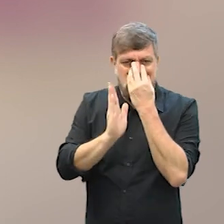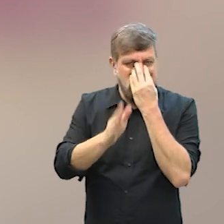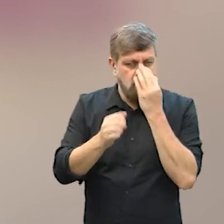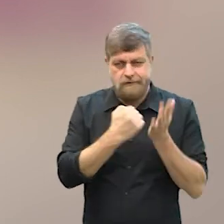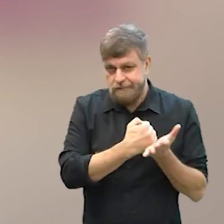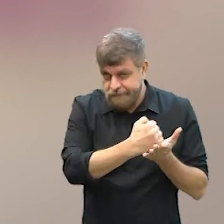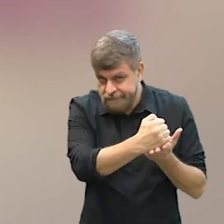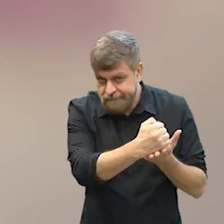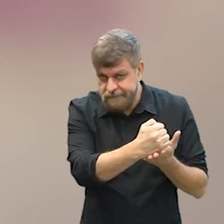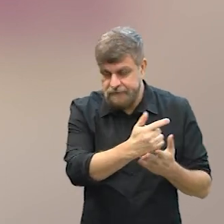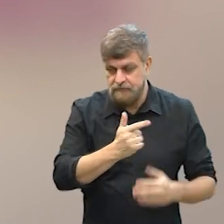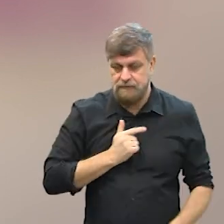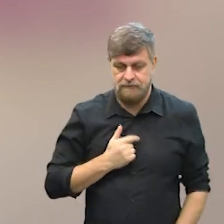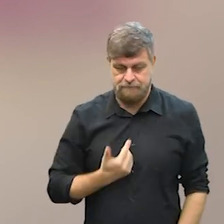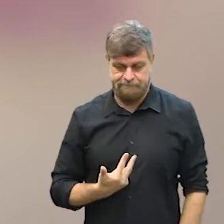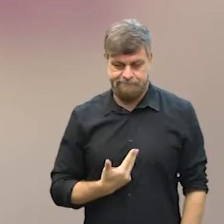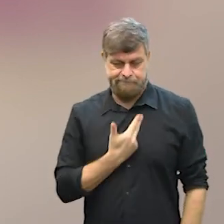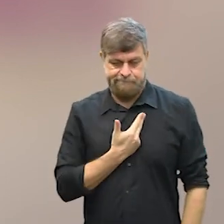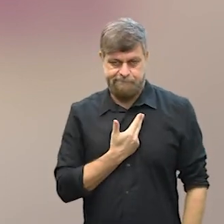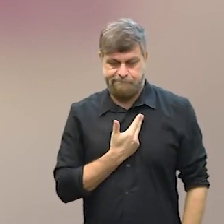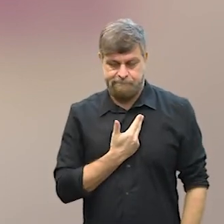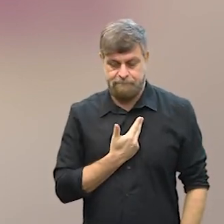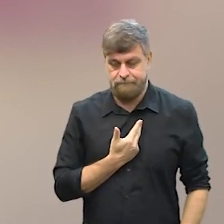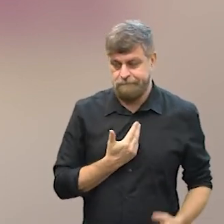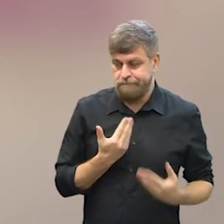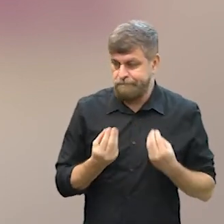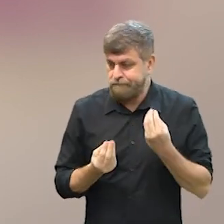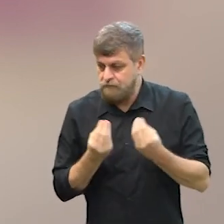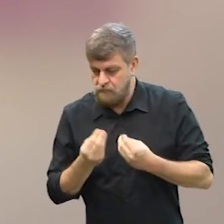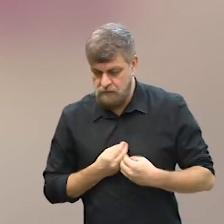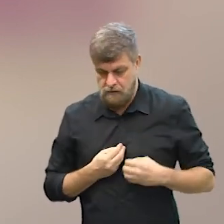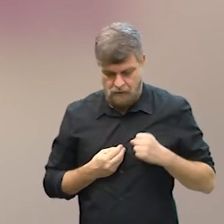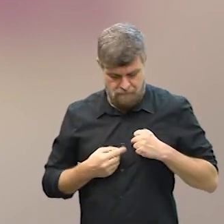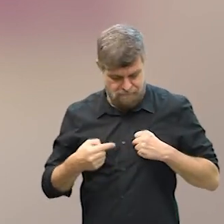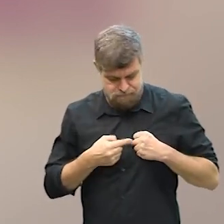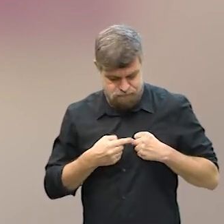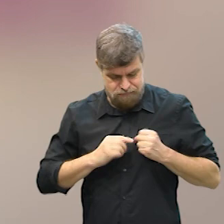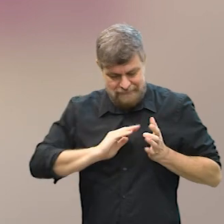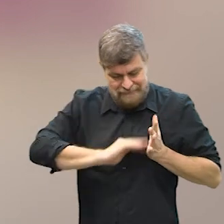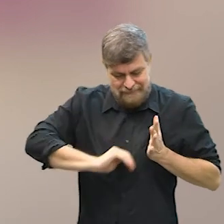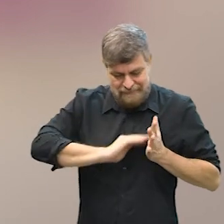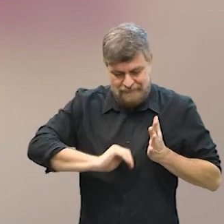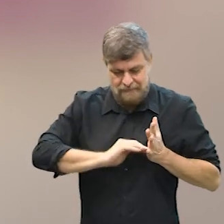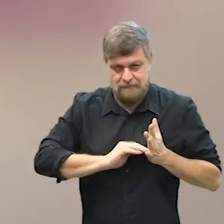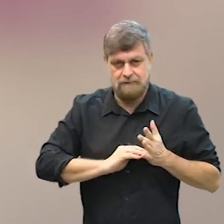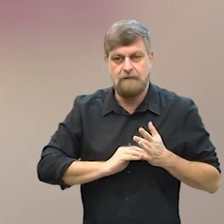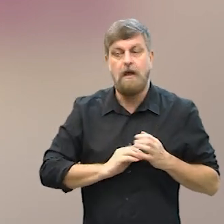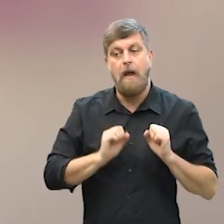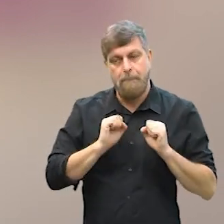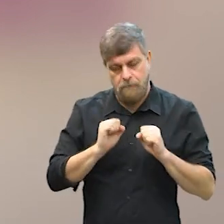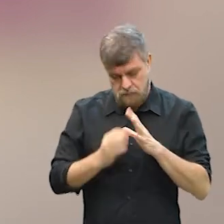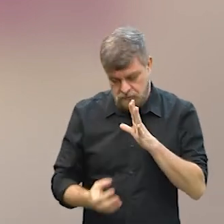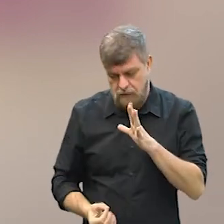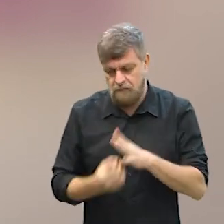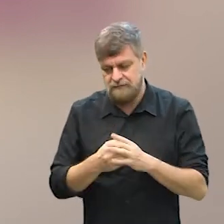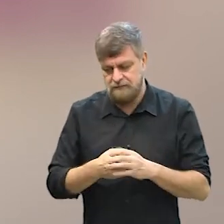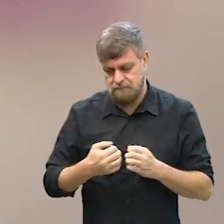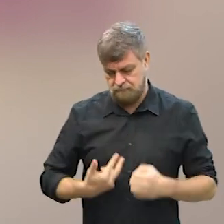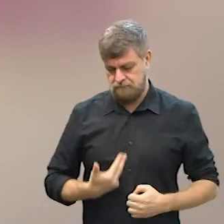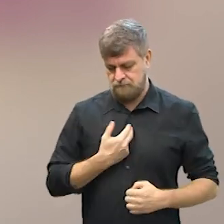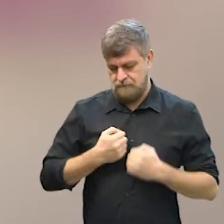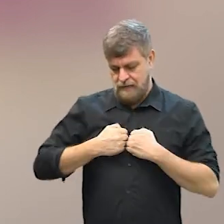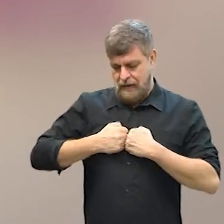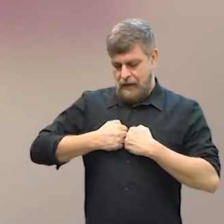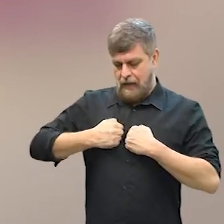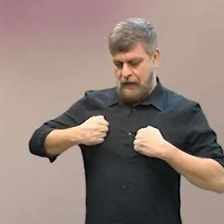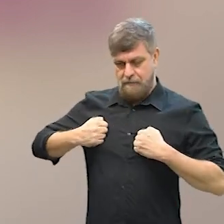e afastamos o benefício de uma cirurgia, nos casos de embolia pulmonar, por exemplo, é necessário que se